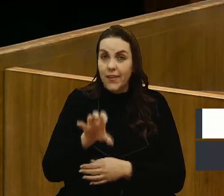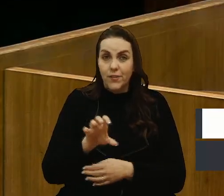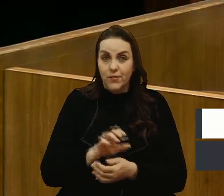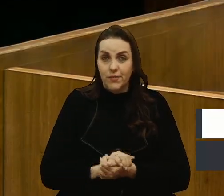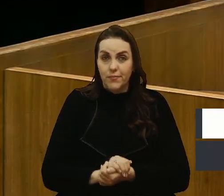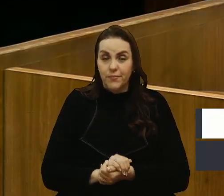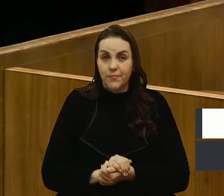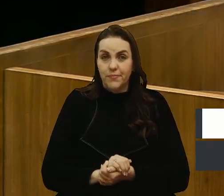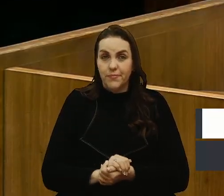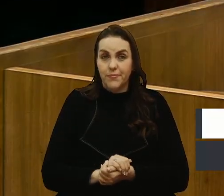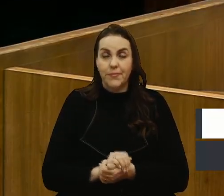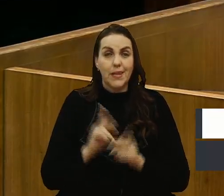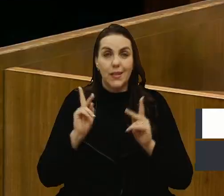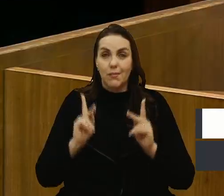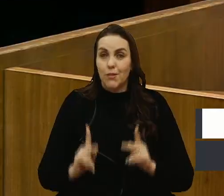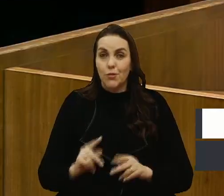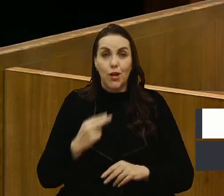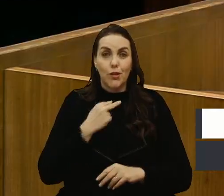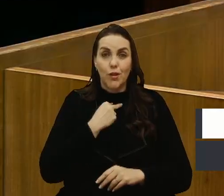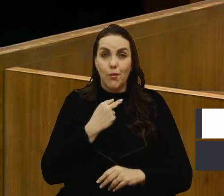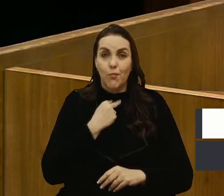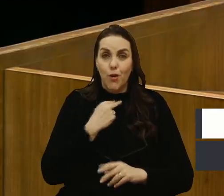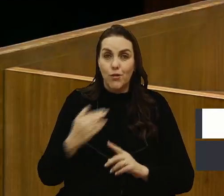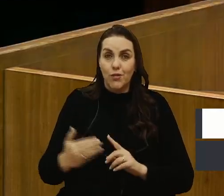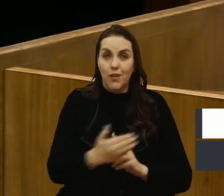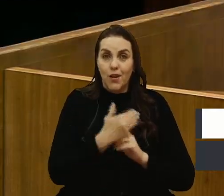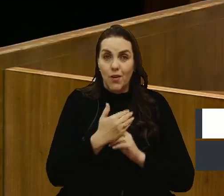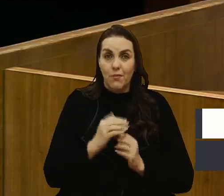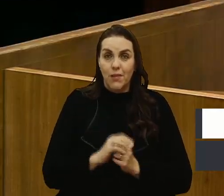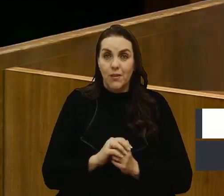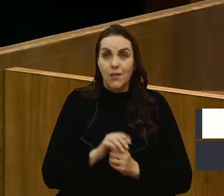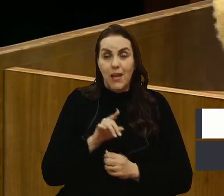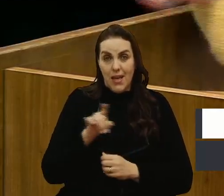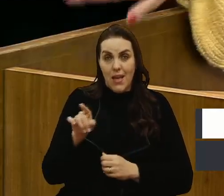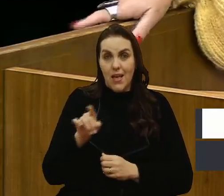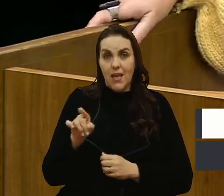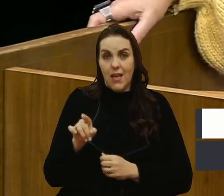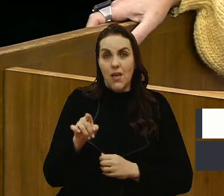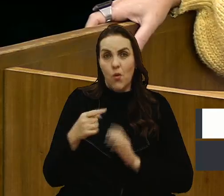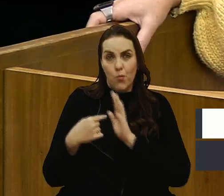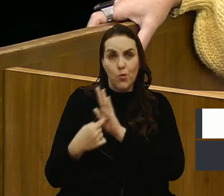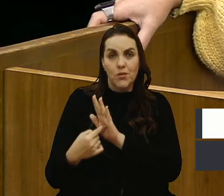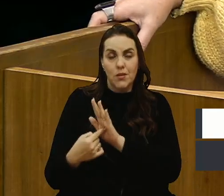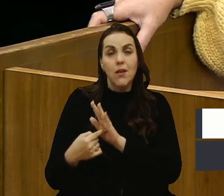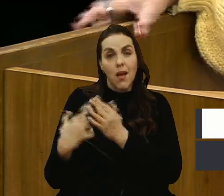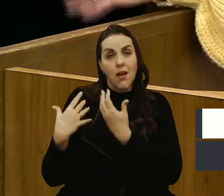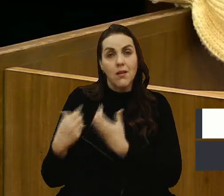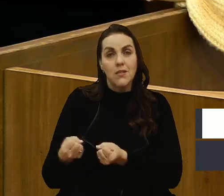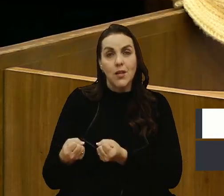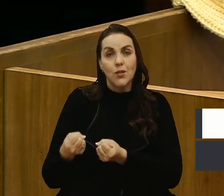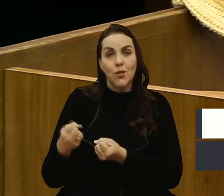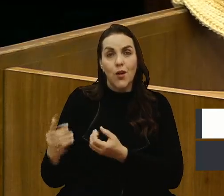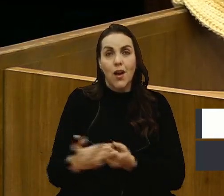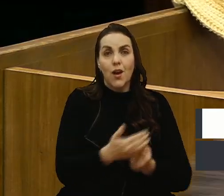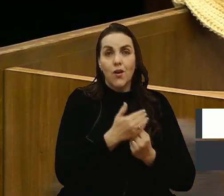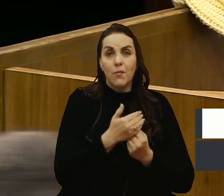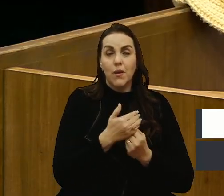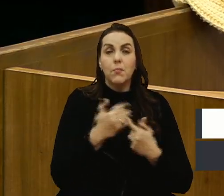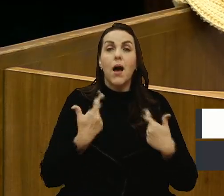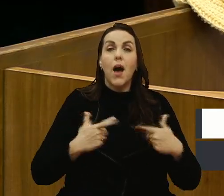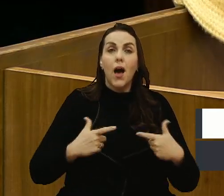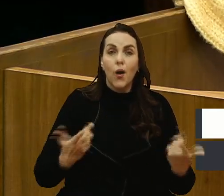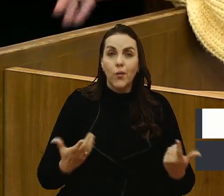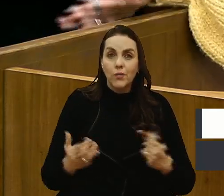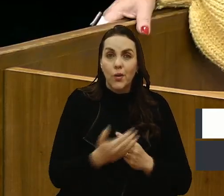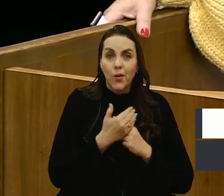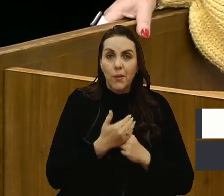Essas pessoas não podem ser acolhidas. Esse senhor que eu mostrei aqui, ele aceitou ir para um acolhimento. Só que não tem acolhimento para